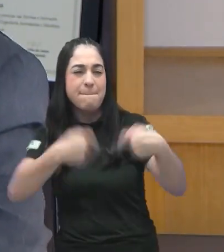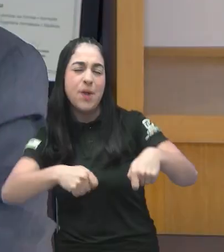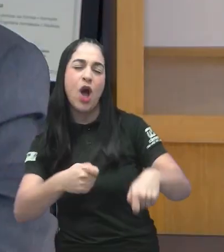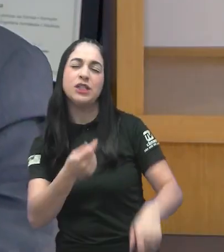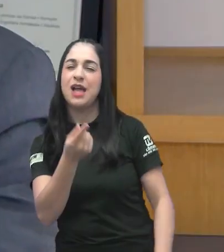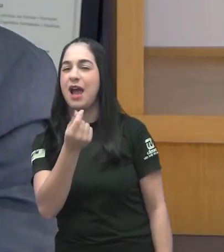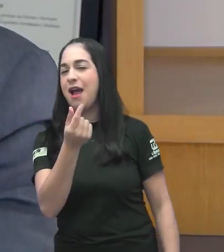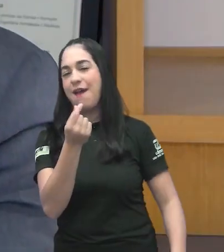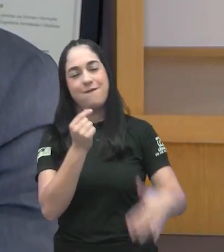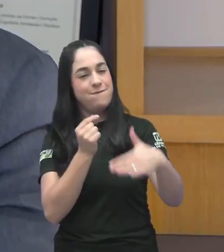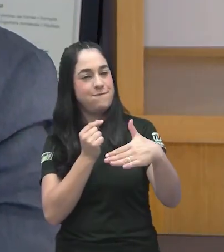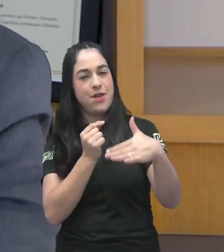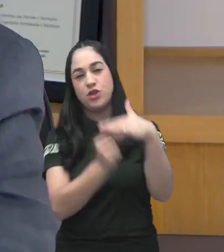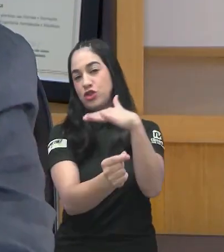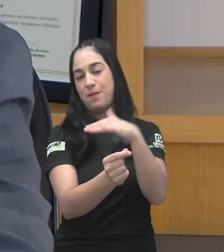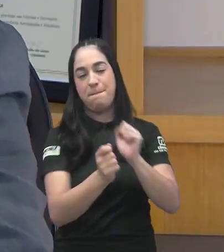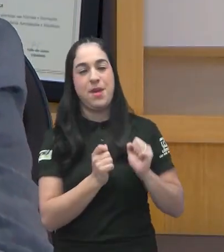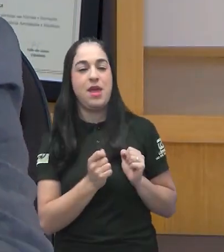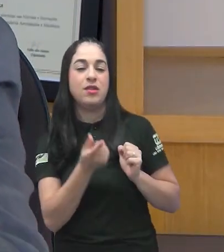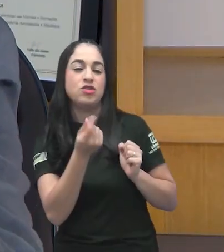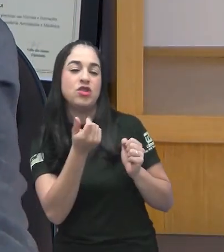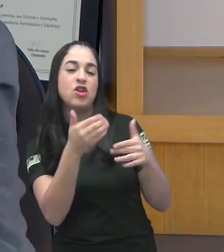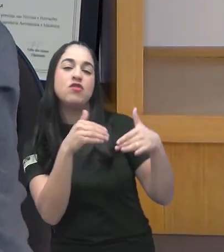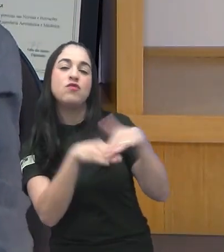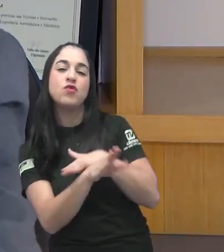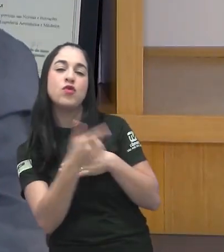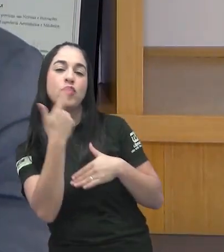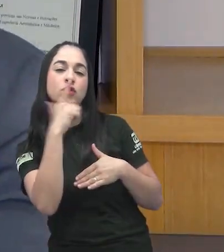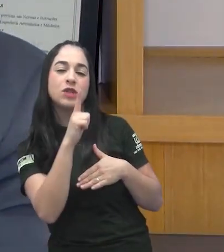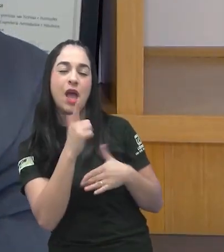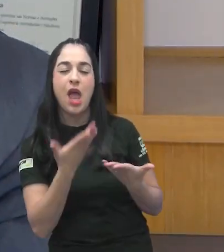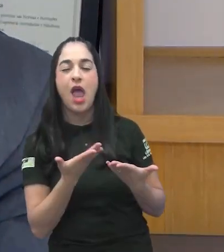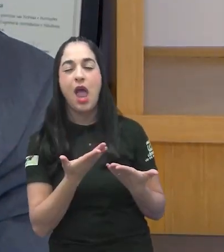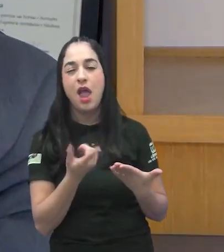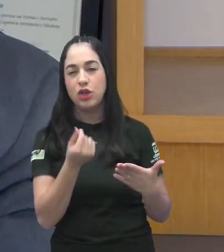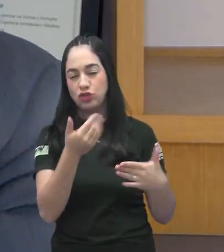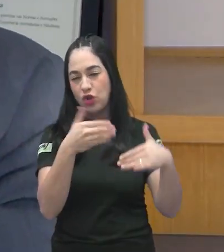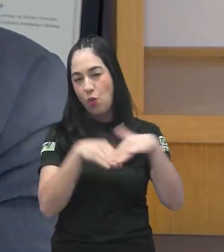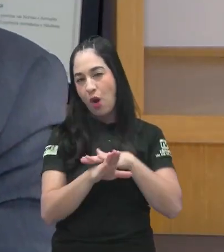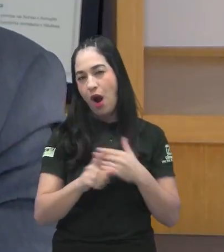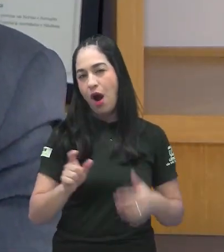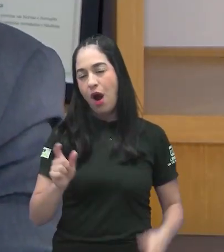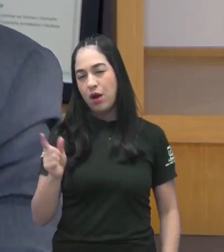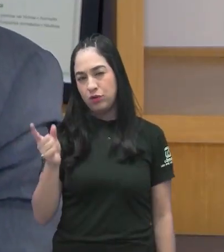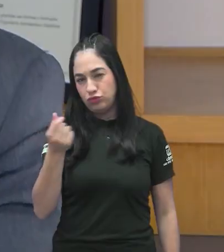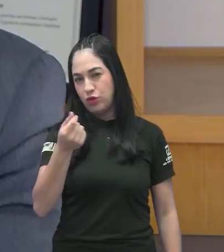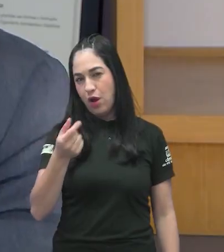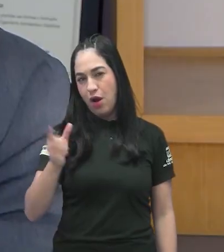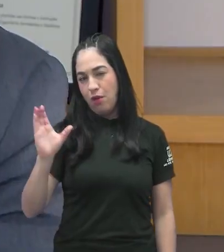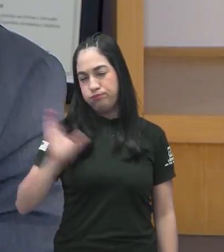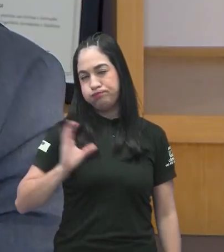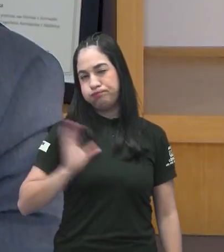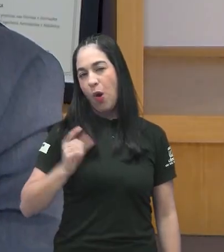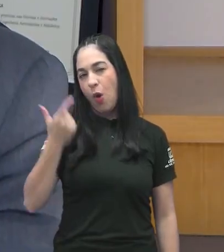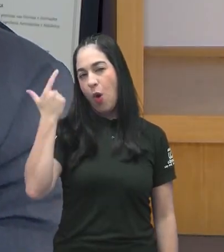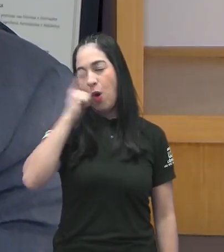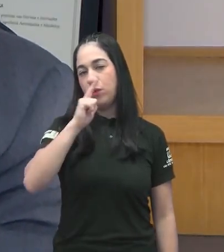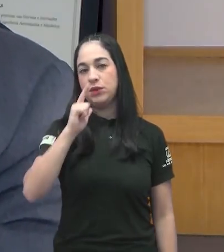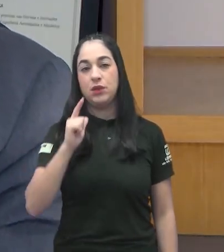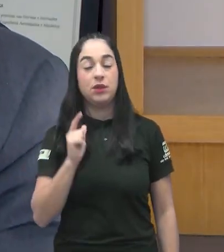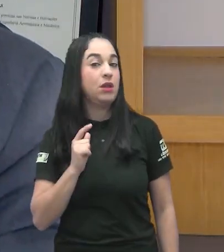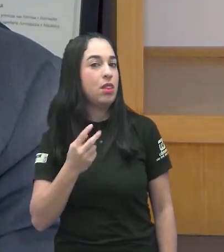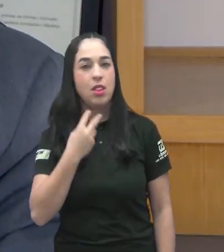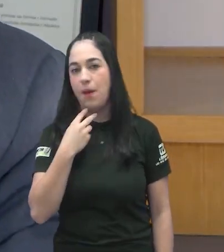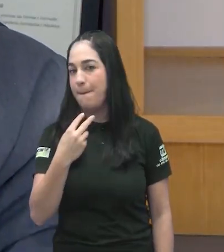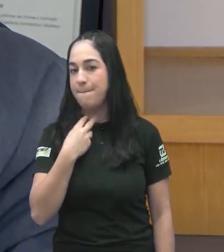investimento, ou de alguma forma é algum tipo de fundo, ou de uma forma se guarda dinheiro, ou que se